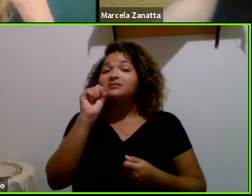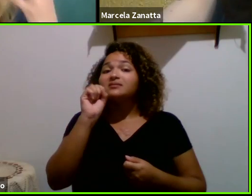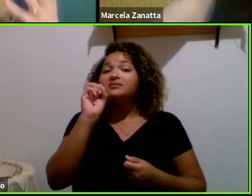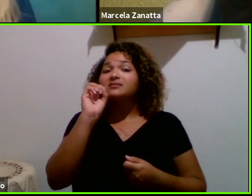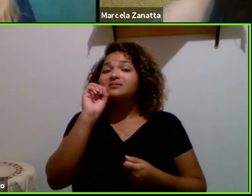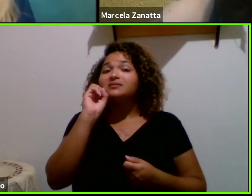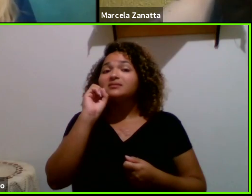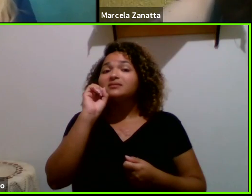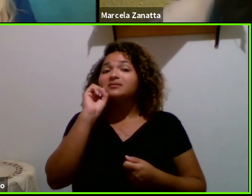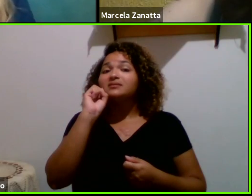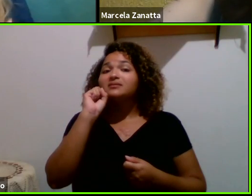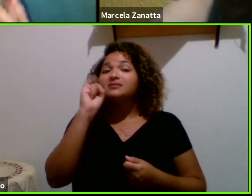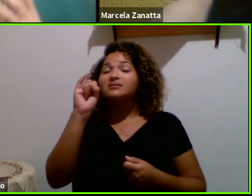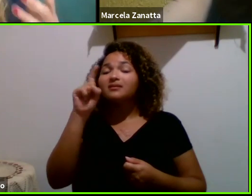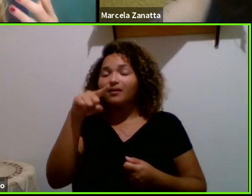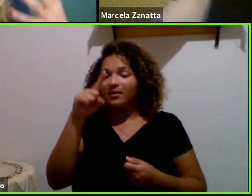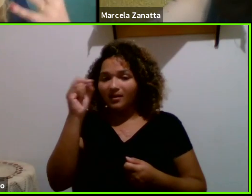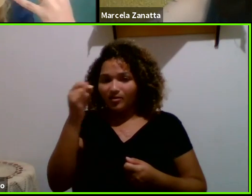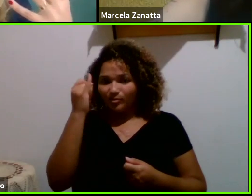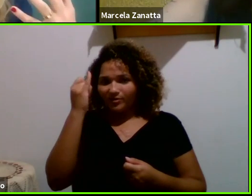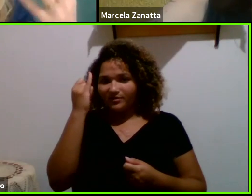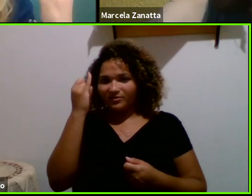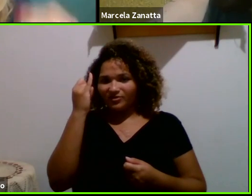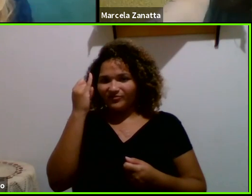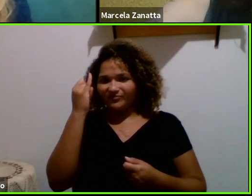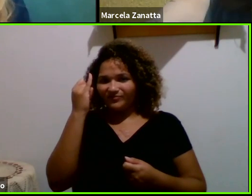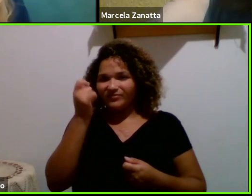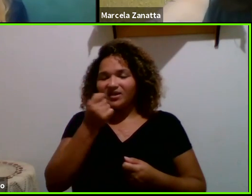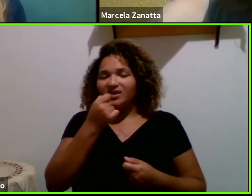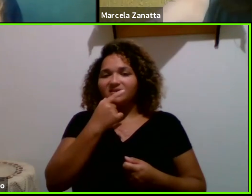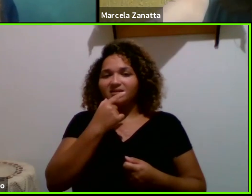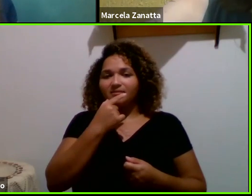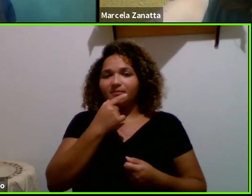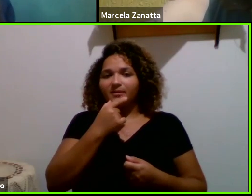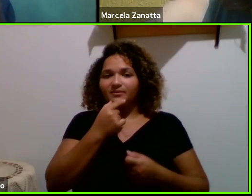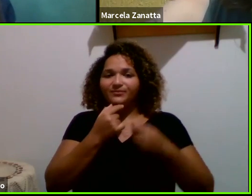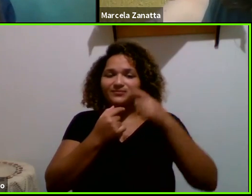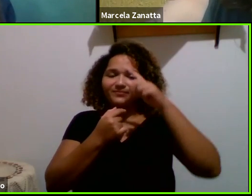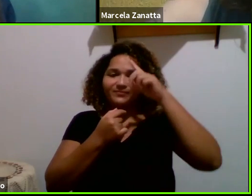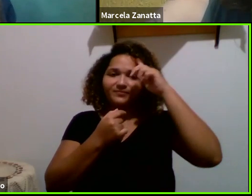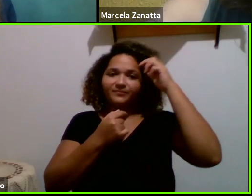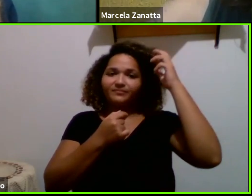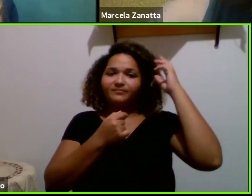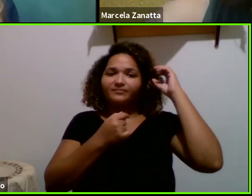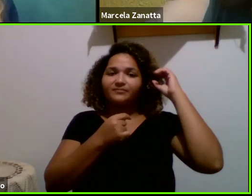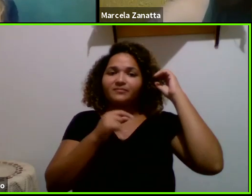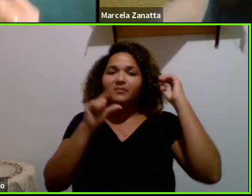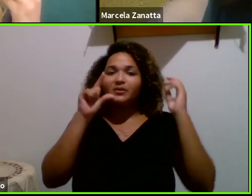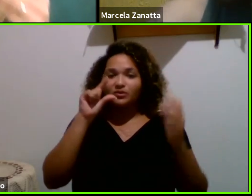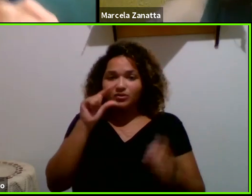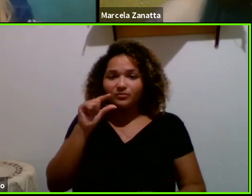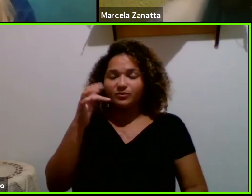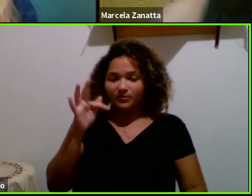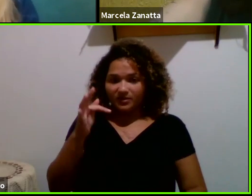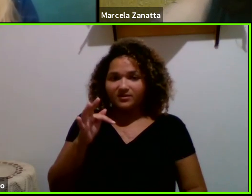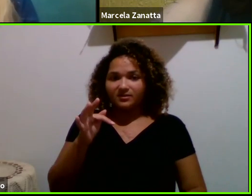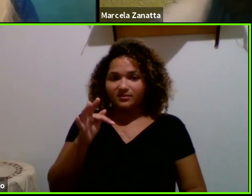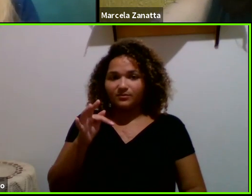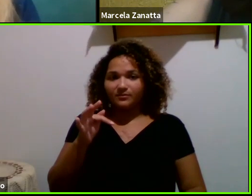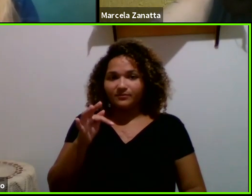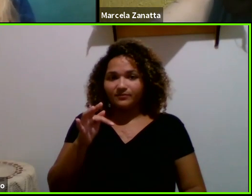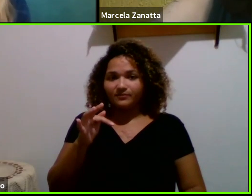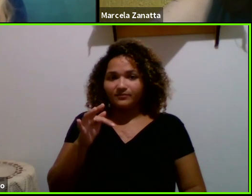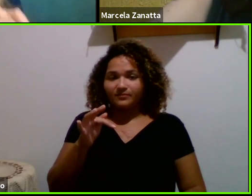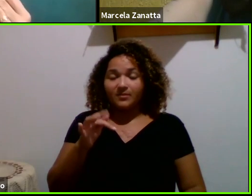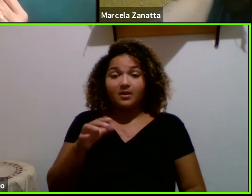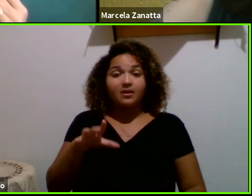é do que uma mecânica. Avalie a vitalidade materna e avalie a vitalidade fetal. E escute essas